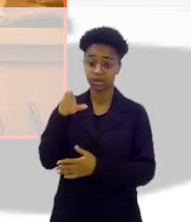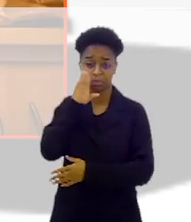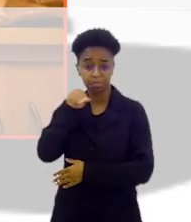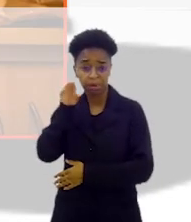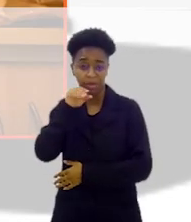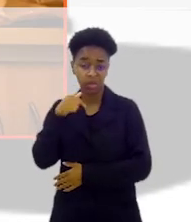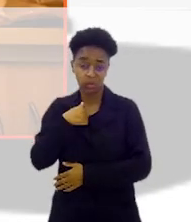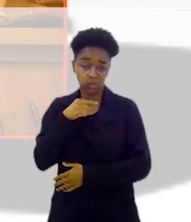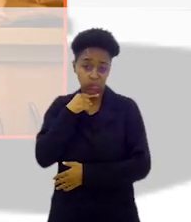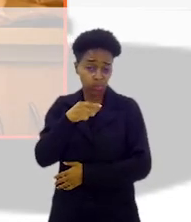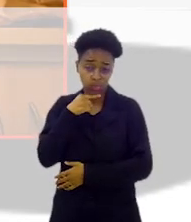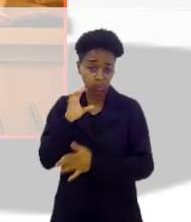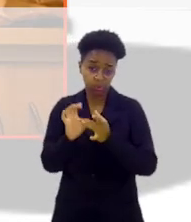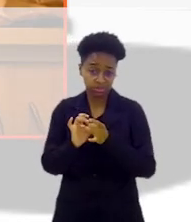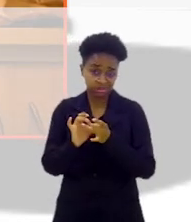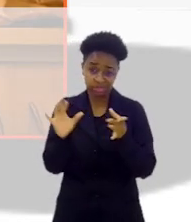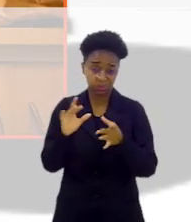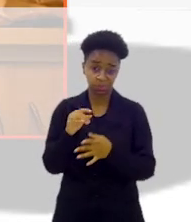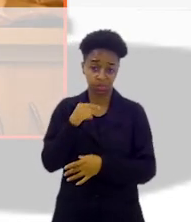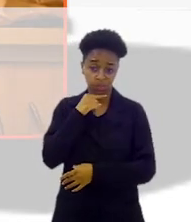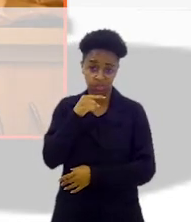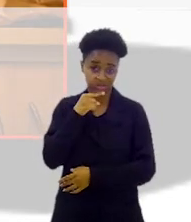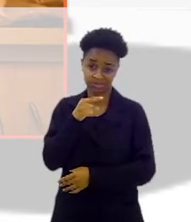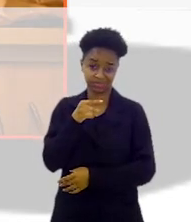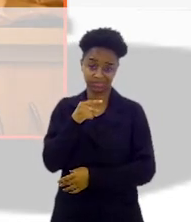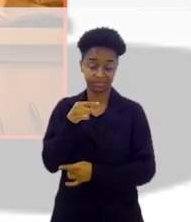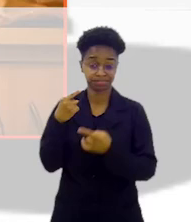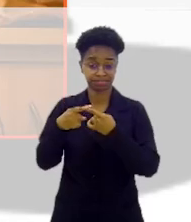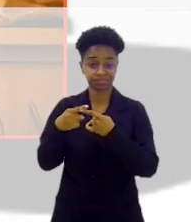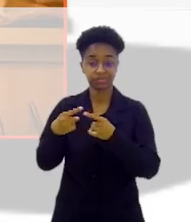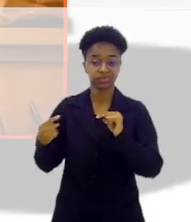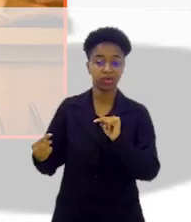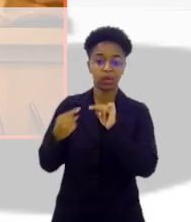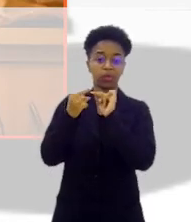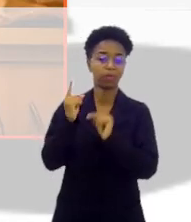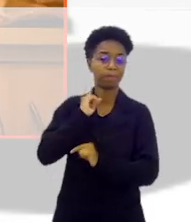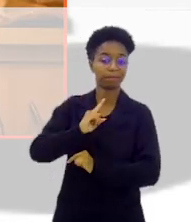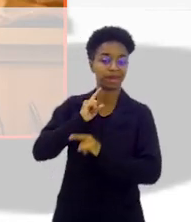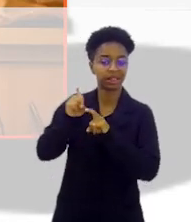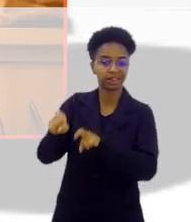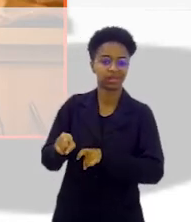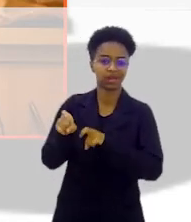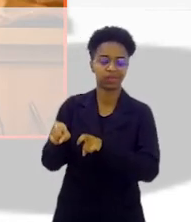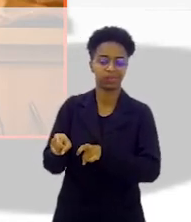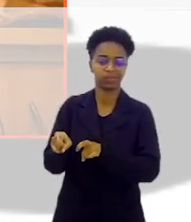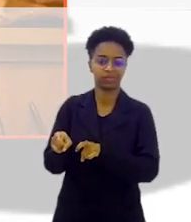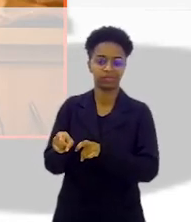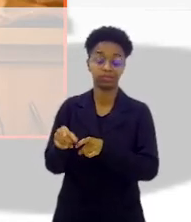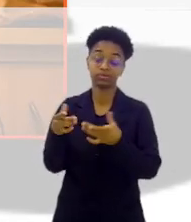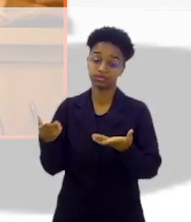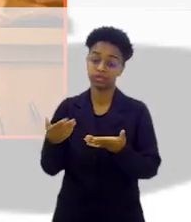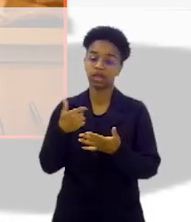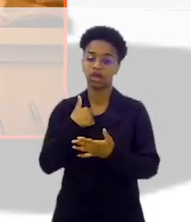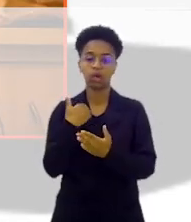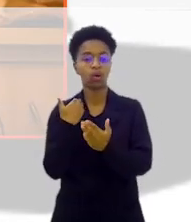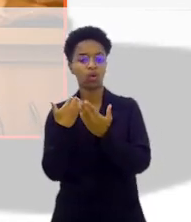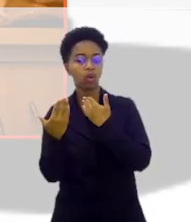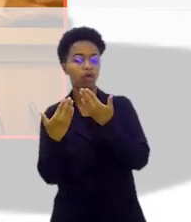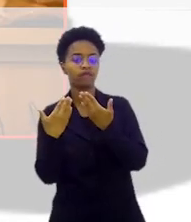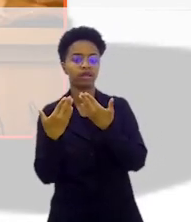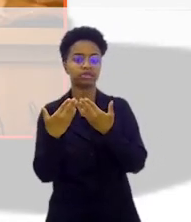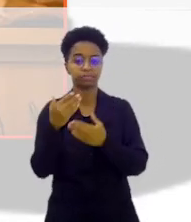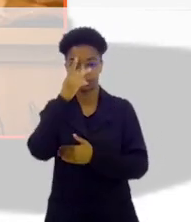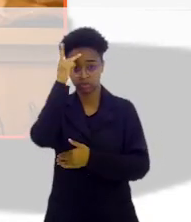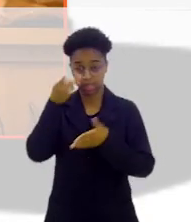E desse sotaque eu não consigo me livrar. É o sotaque do mineiro do interior. E eu